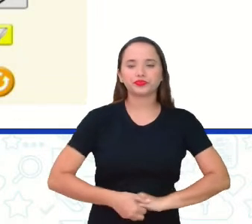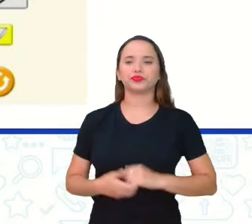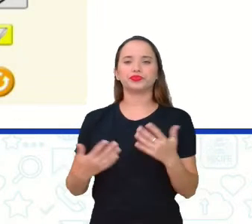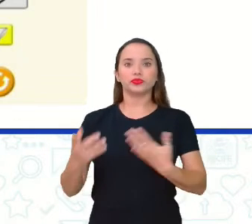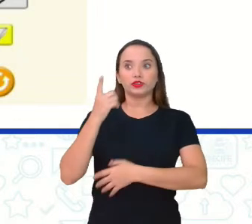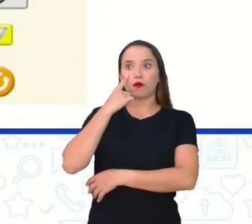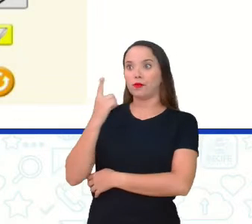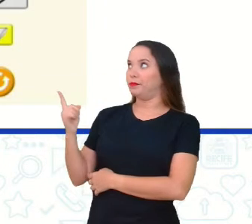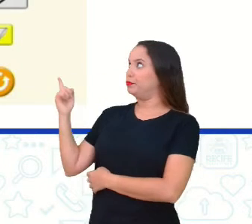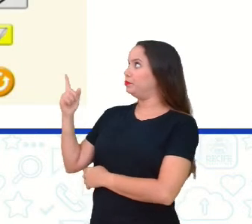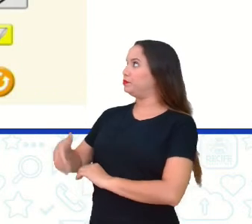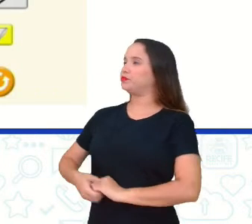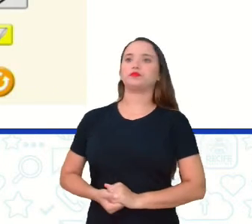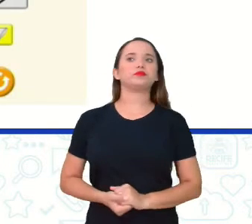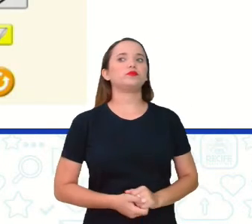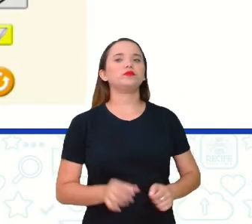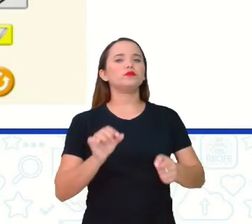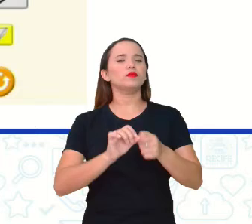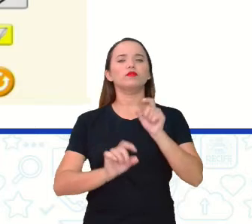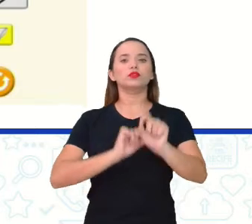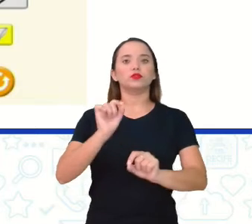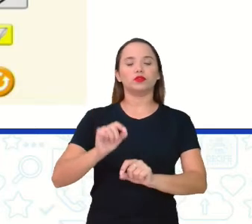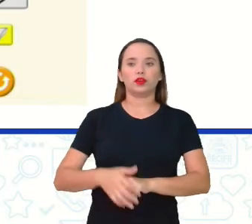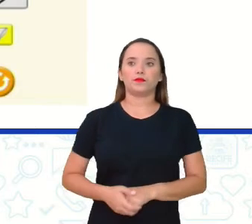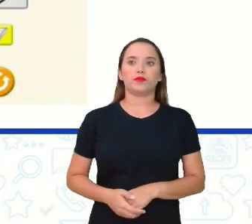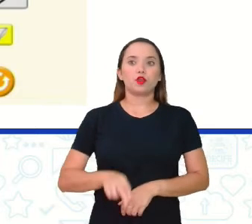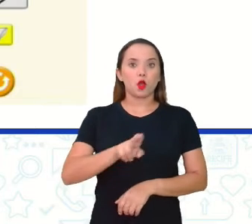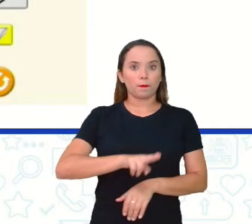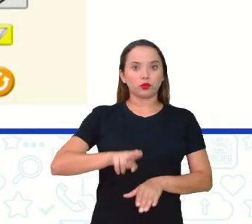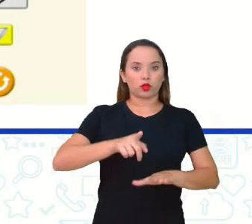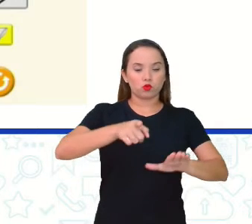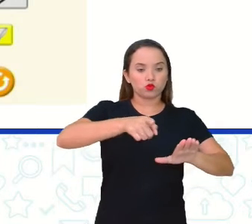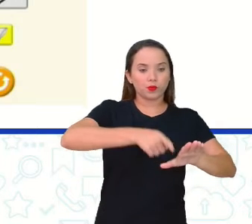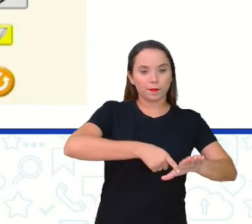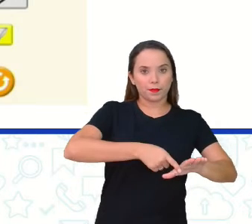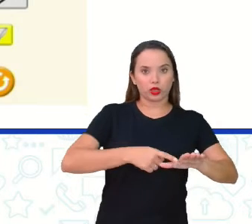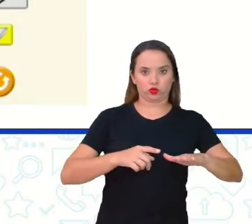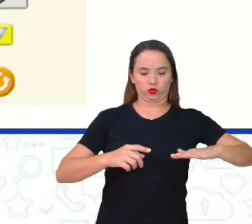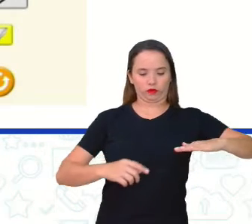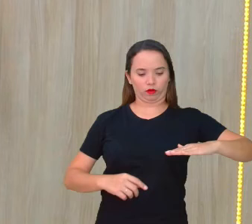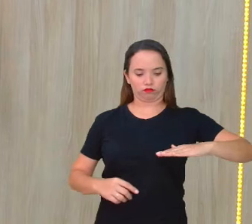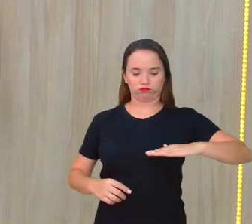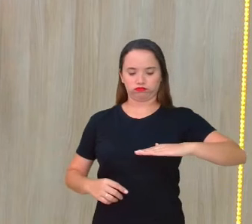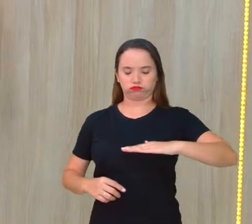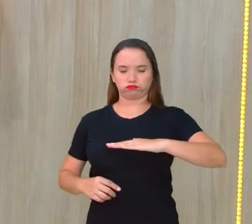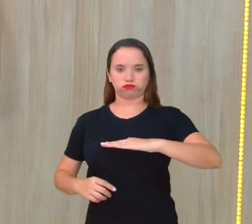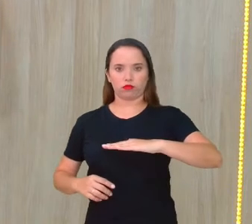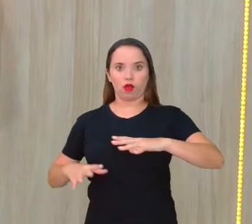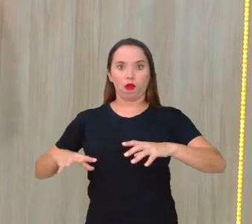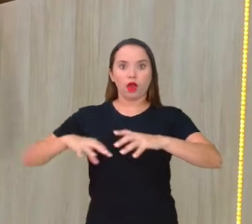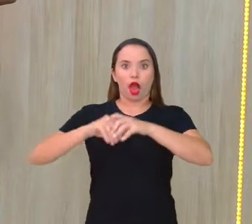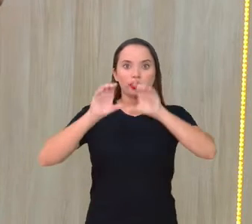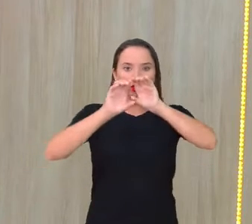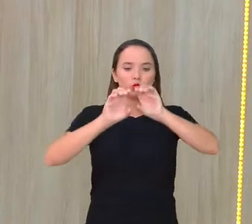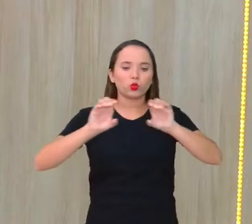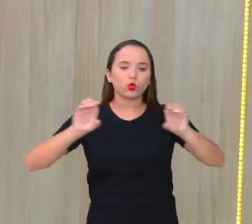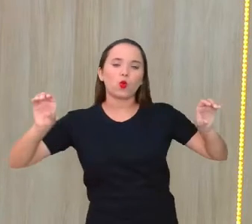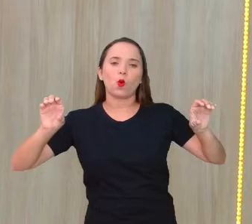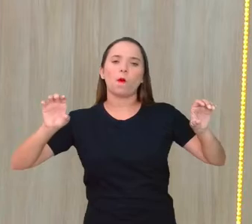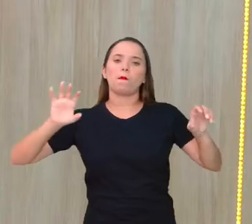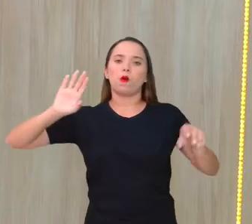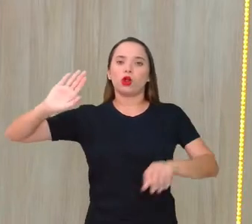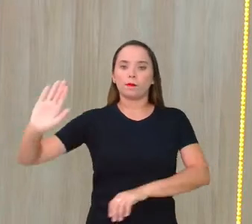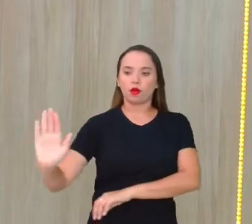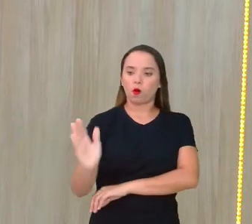ela fez. Eu coloquei ali os pés virados para frente, ali naquele tubo ele pegou o reflexo, é como se os pés